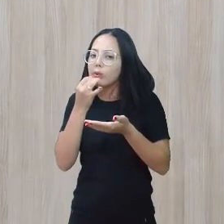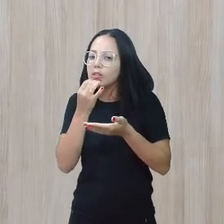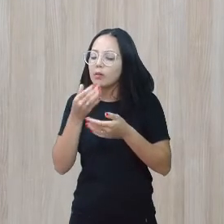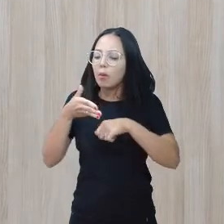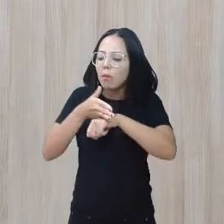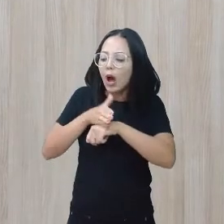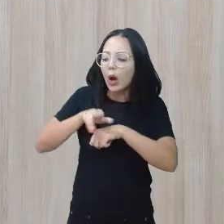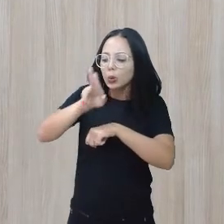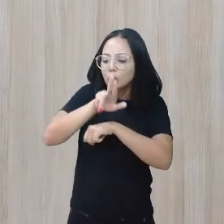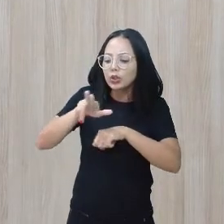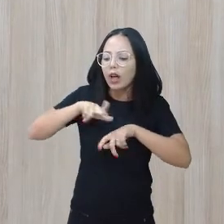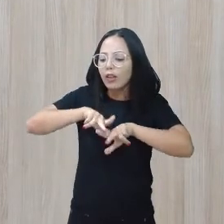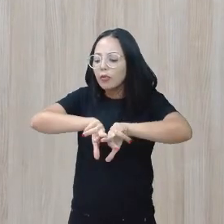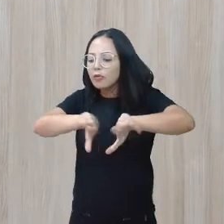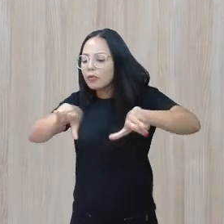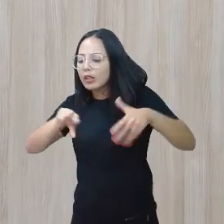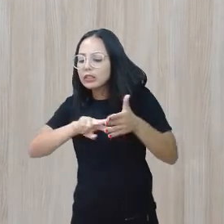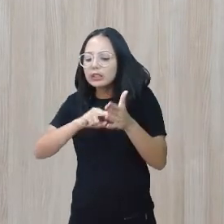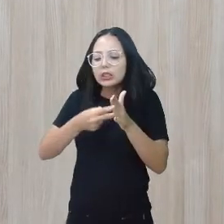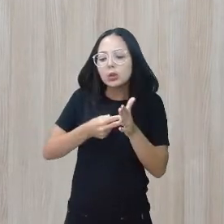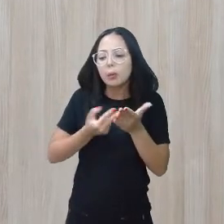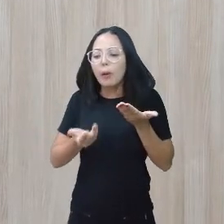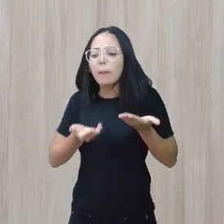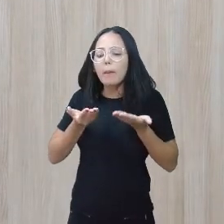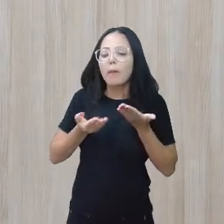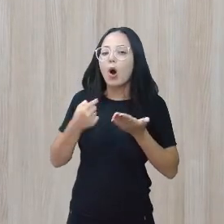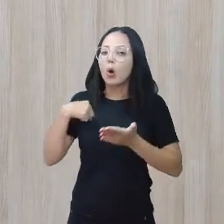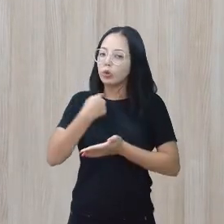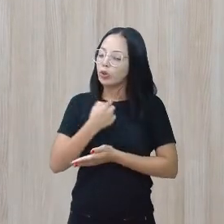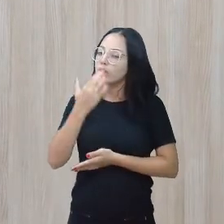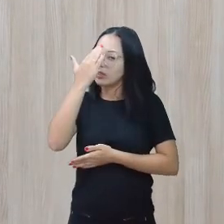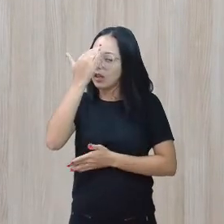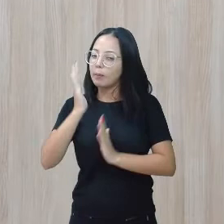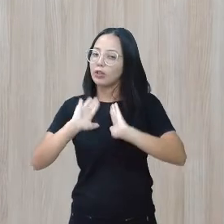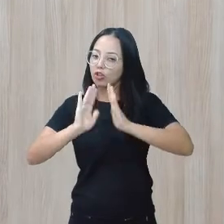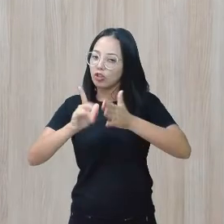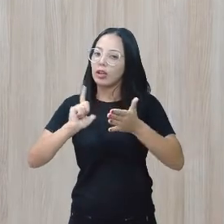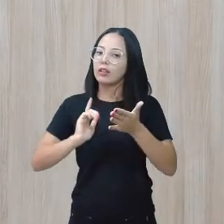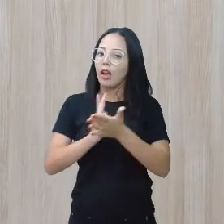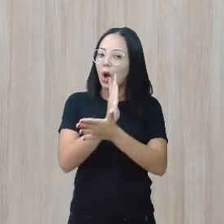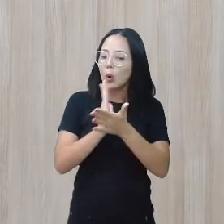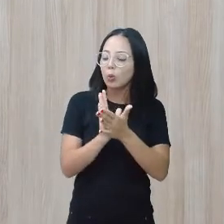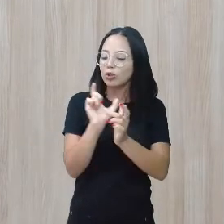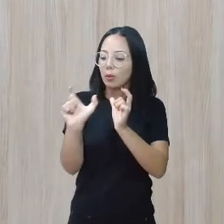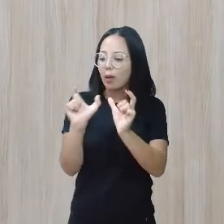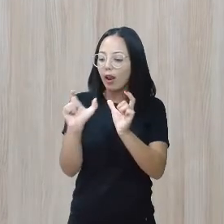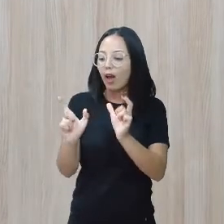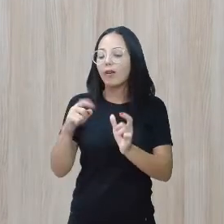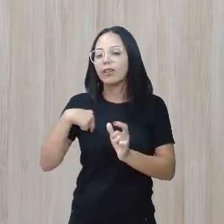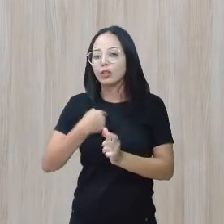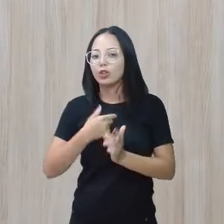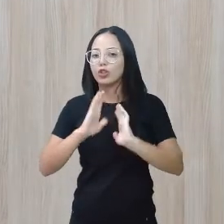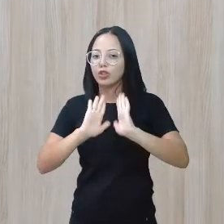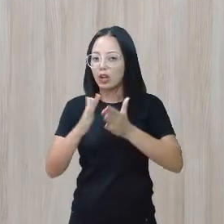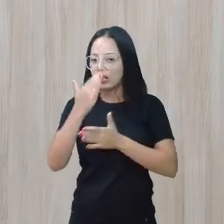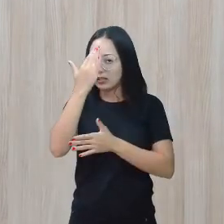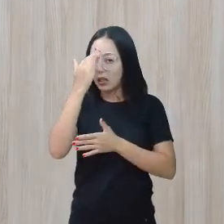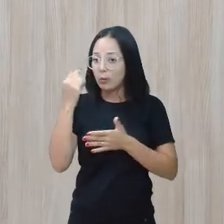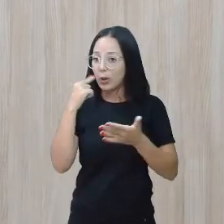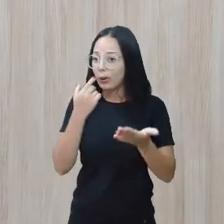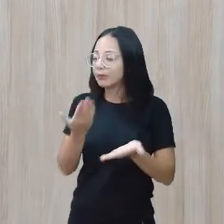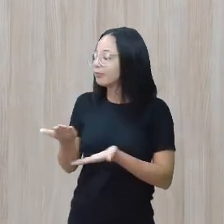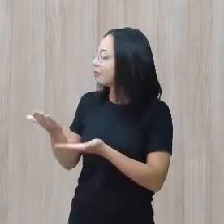empregar diversos sentidos? A gente sabe que existem algumas palavras que têm essa maleabilidade, né? Vamos checar um